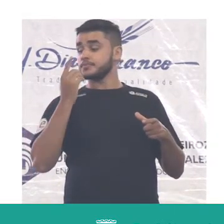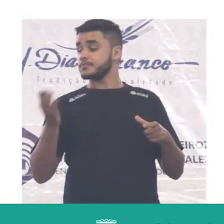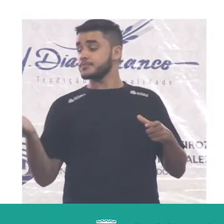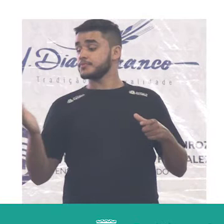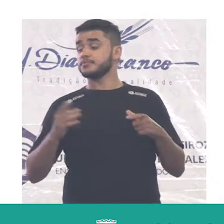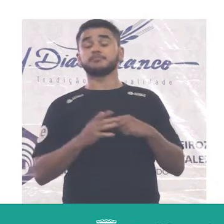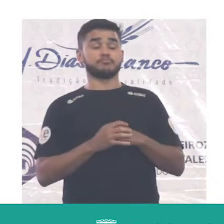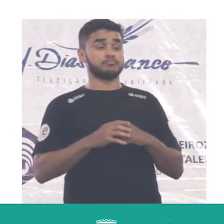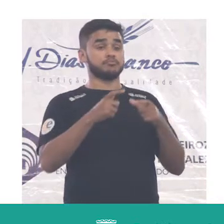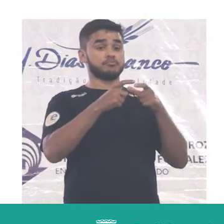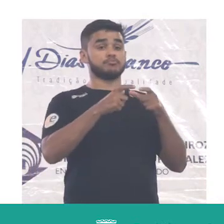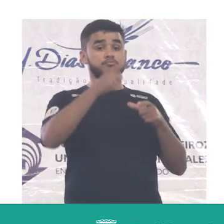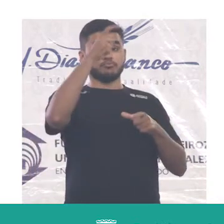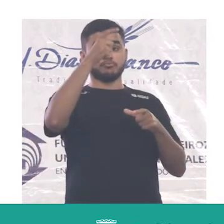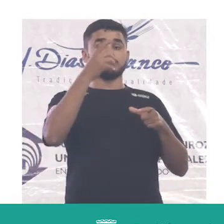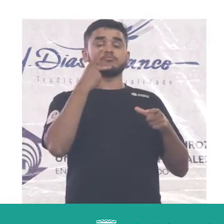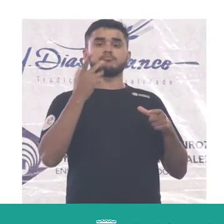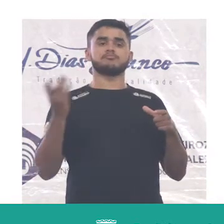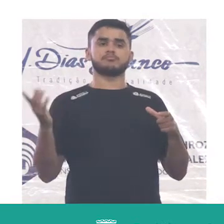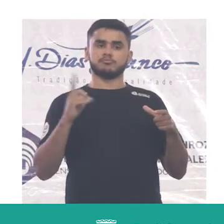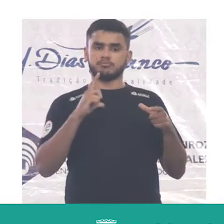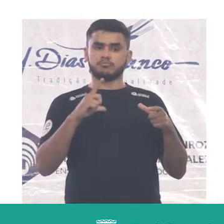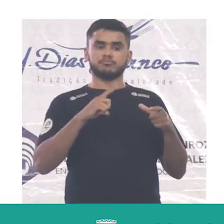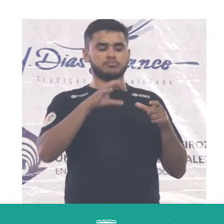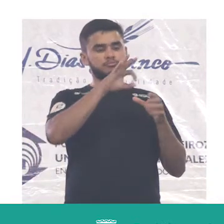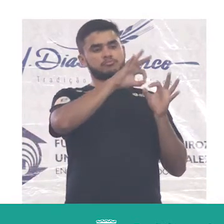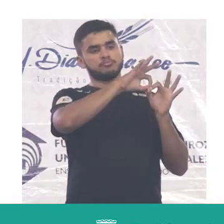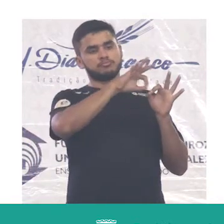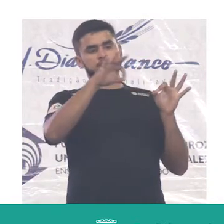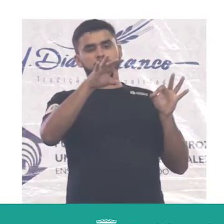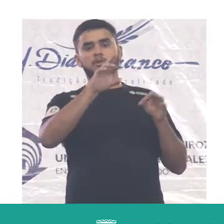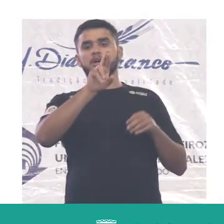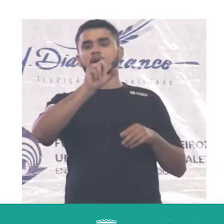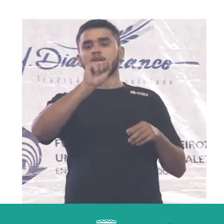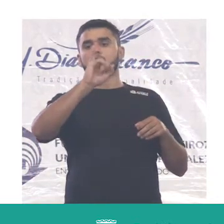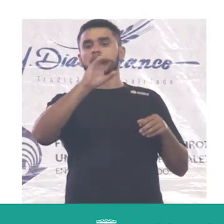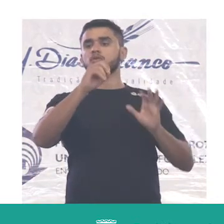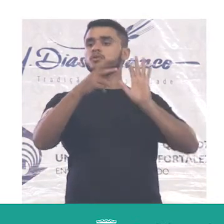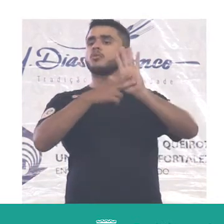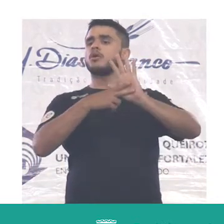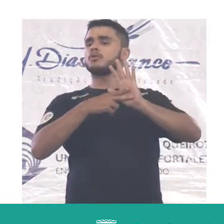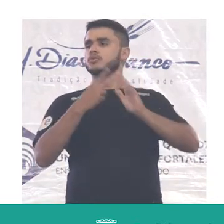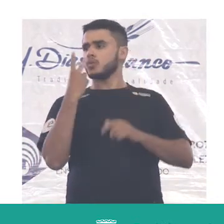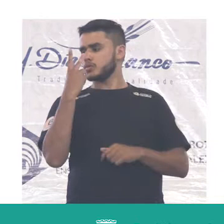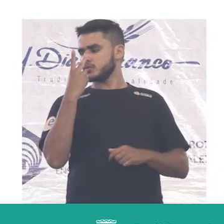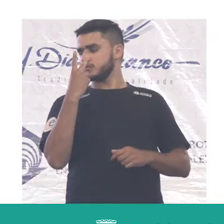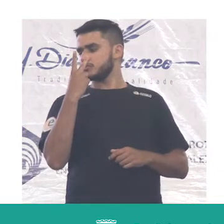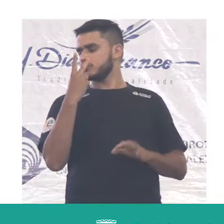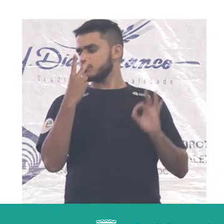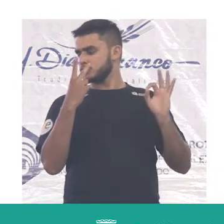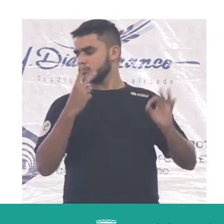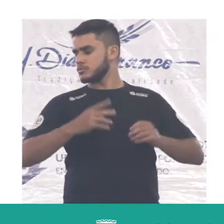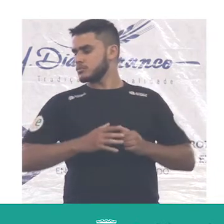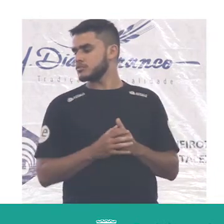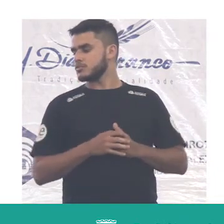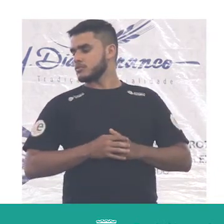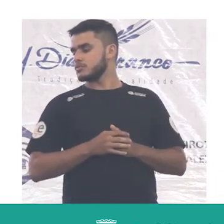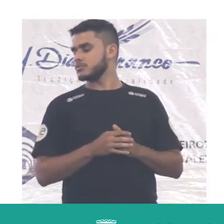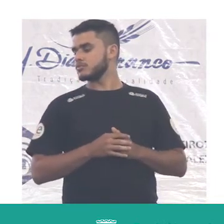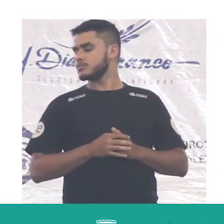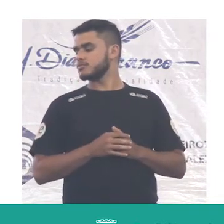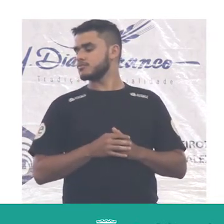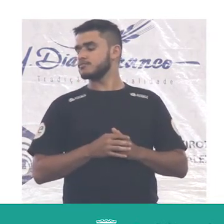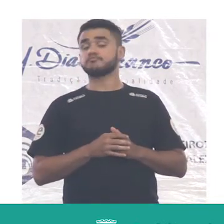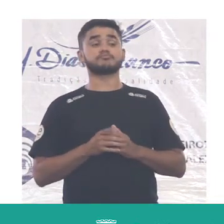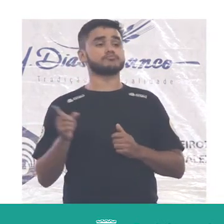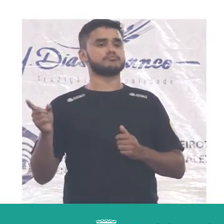esse cilindro, ele vai ter um certo raio, se não me engano o raio é 2, não é isso? E vai ter, deixa eu ver, não coloquei aqui